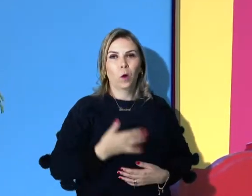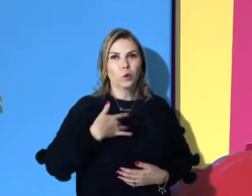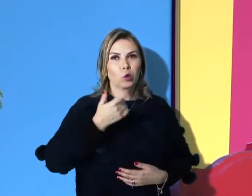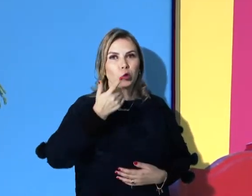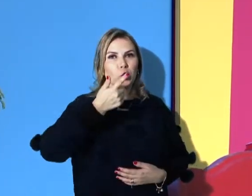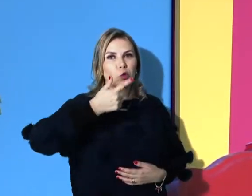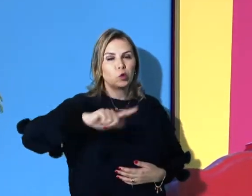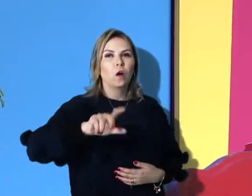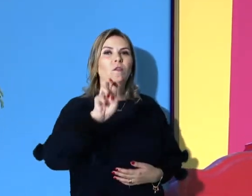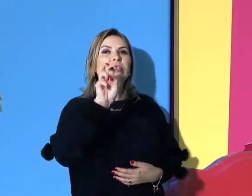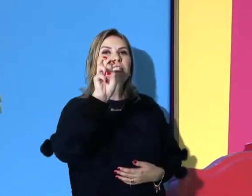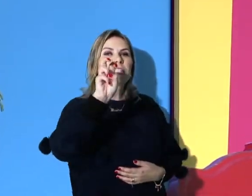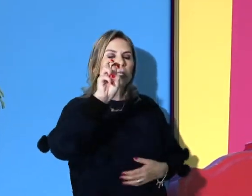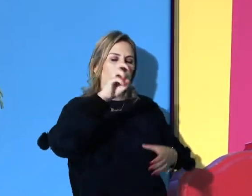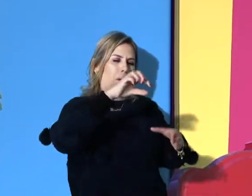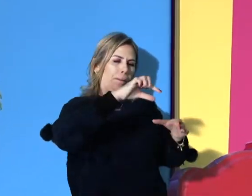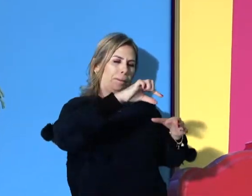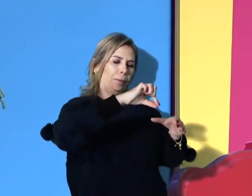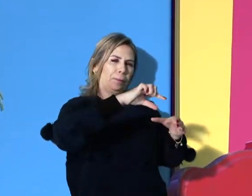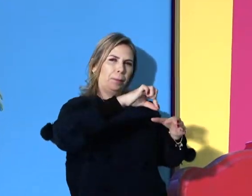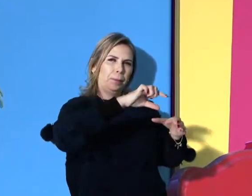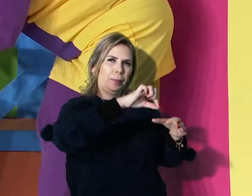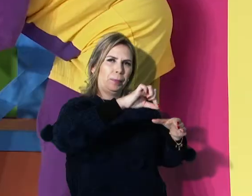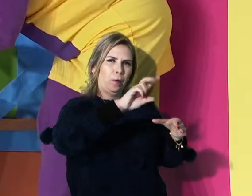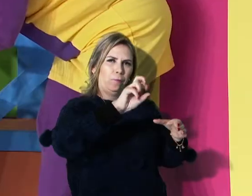Vou colocar mais 5 gotinhas. Ai.